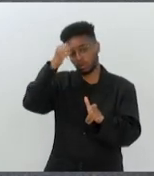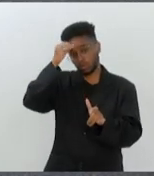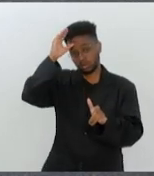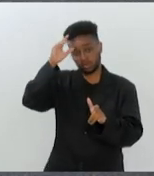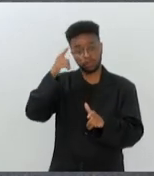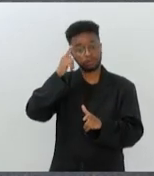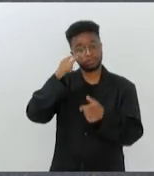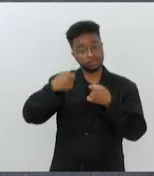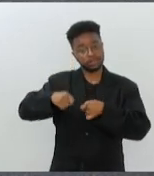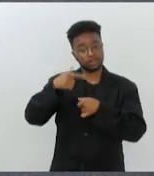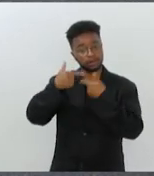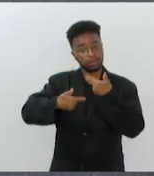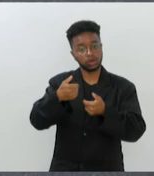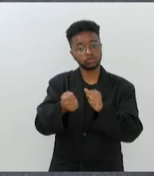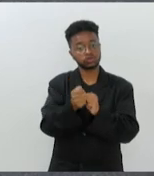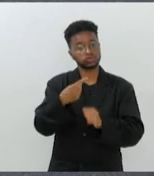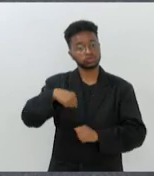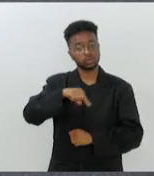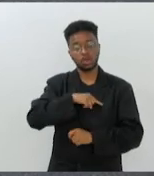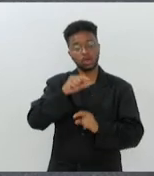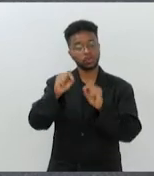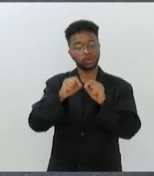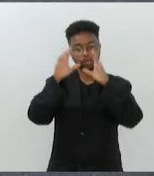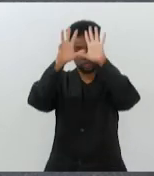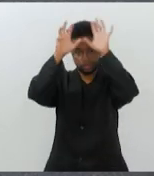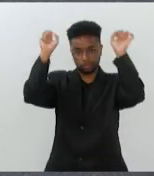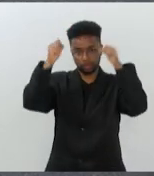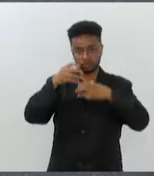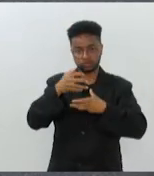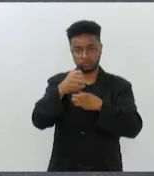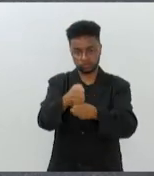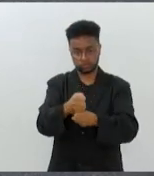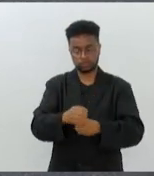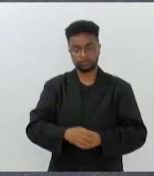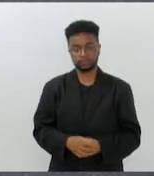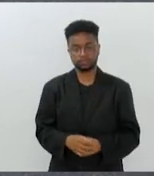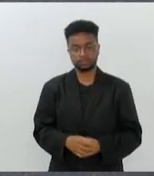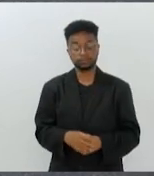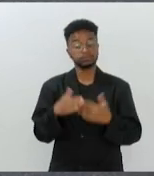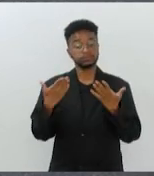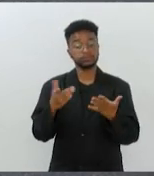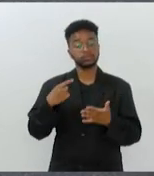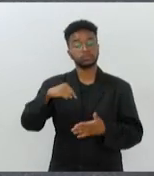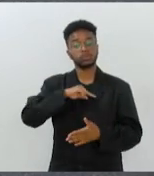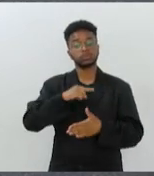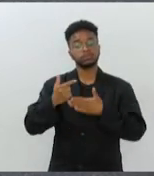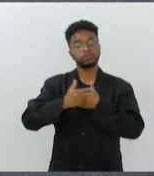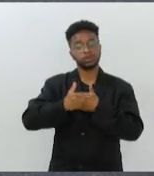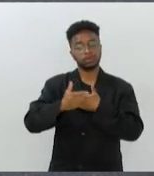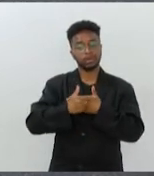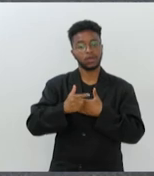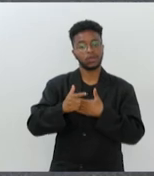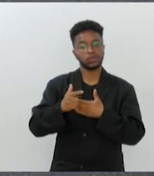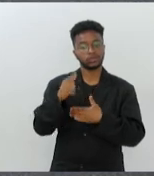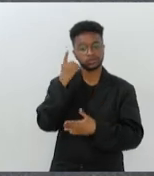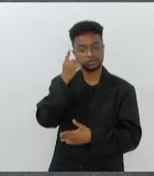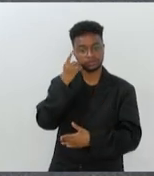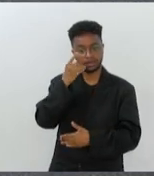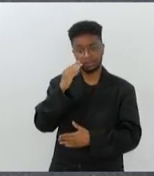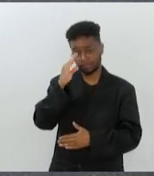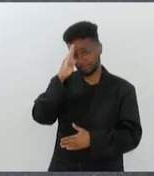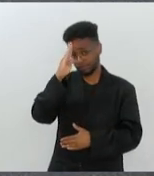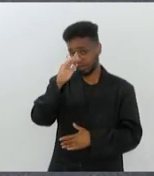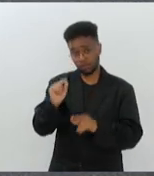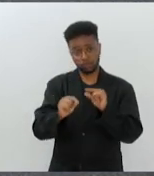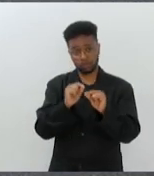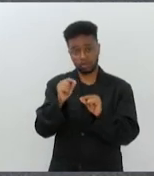trabalhar junto conosco, que é o Tribunal de Contas do Estado. E a nossa função como parlamentar maior,